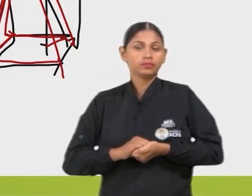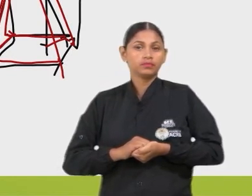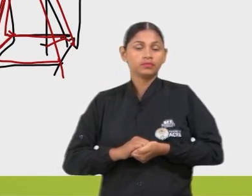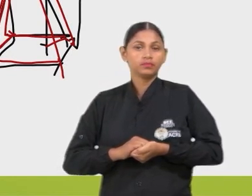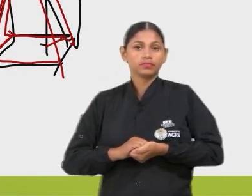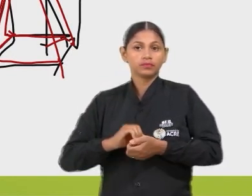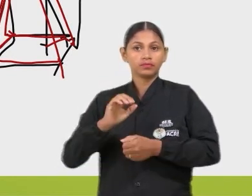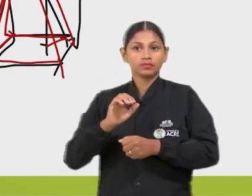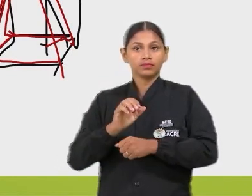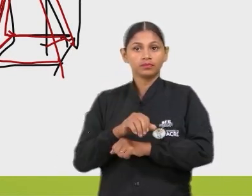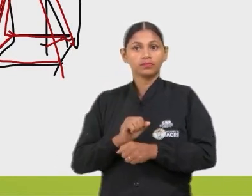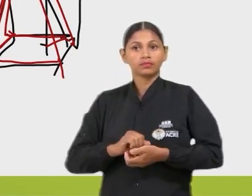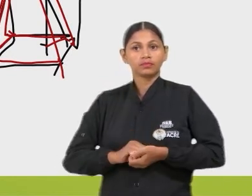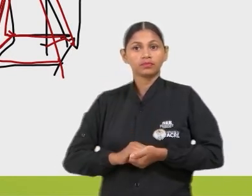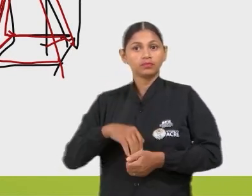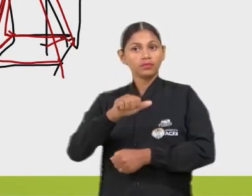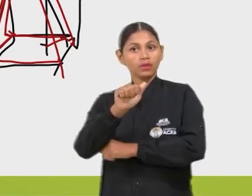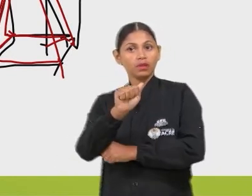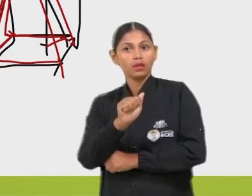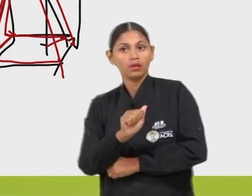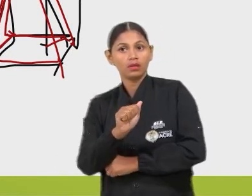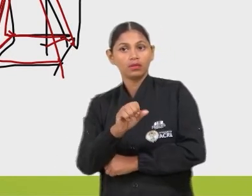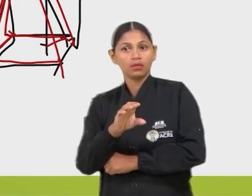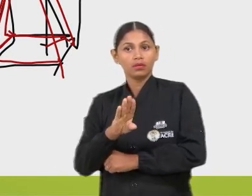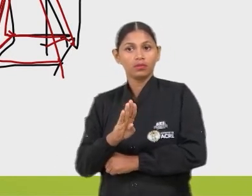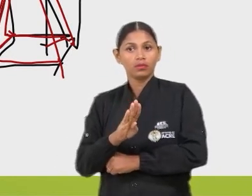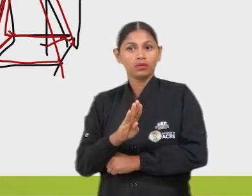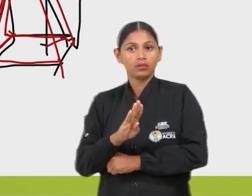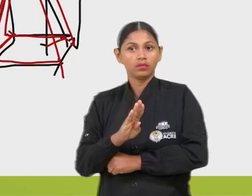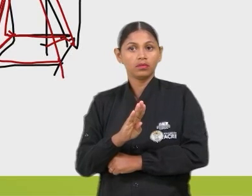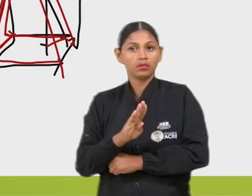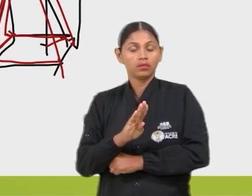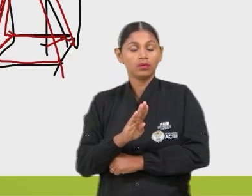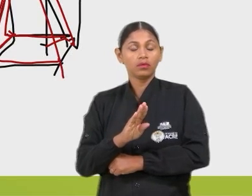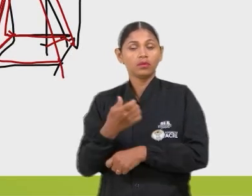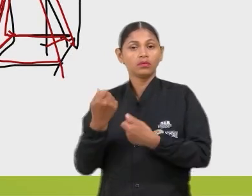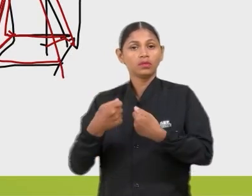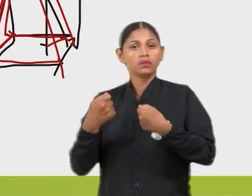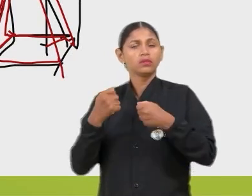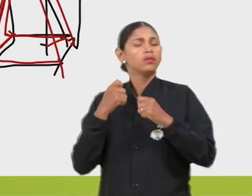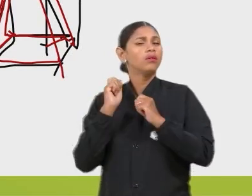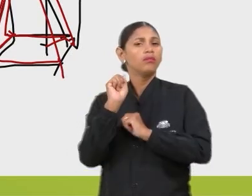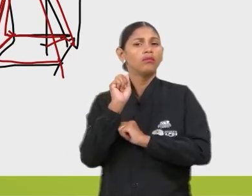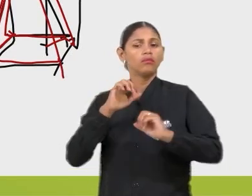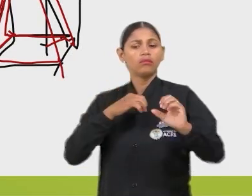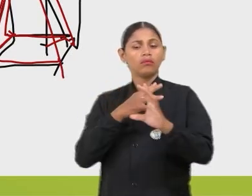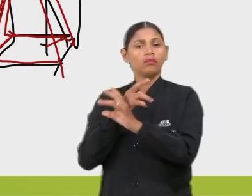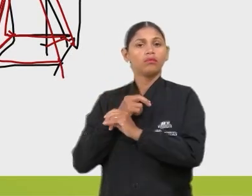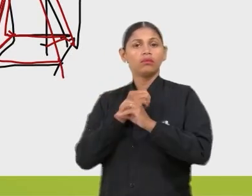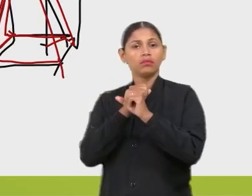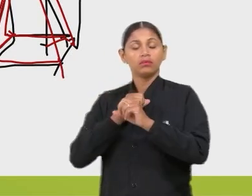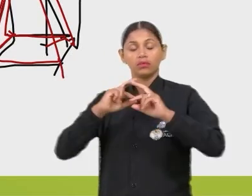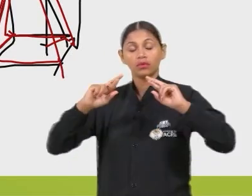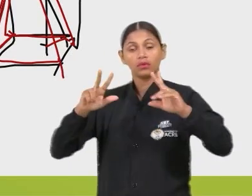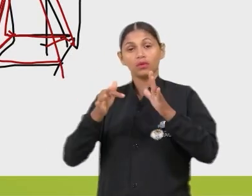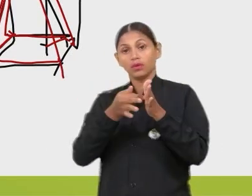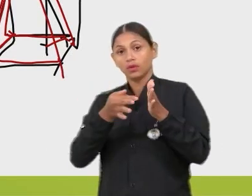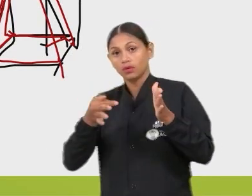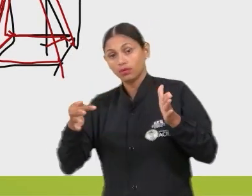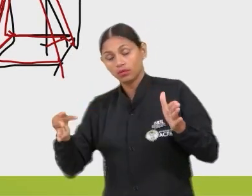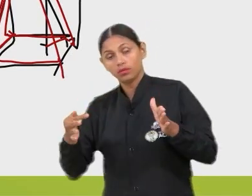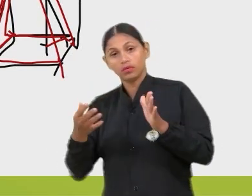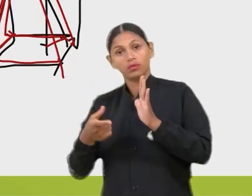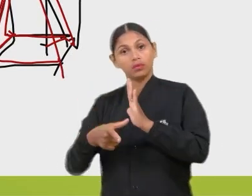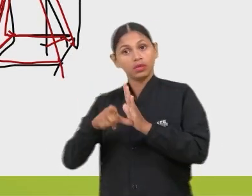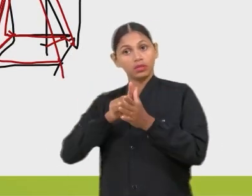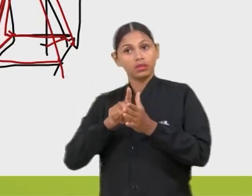base vezes a altura dividido por 3, tá bom? Então, o que eu preciso aqui para calcular? Preciso lembrar que, diferente da fórmula anterior, do volume,